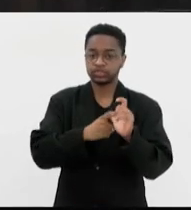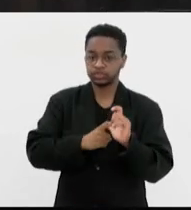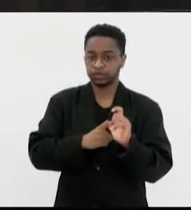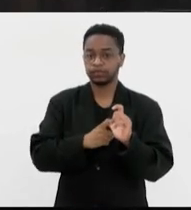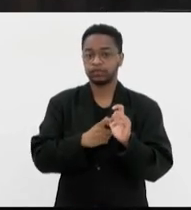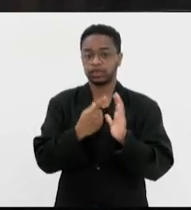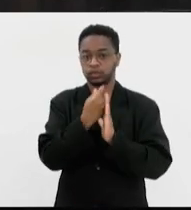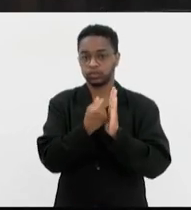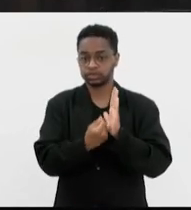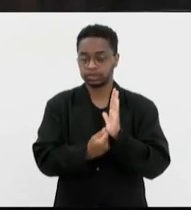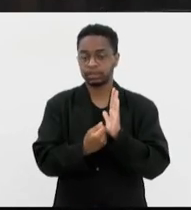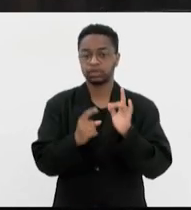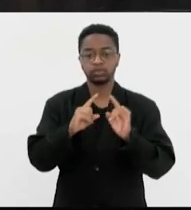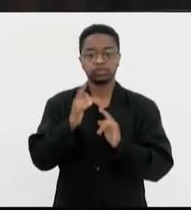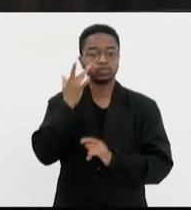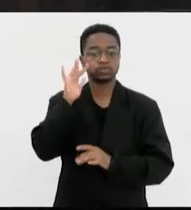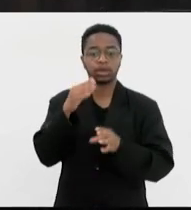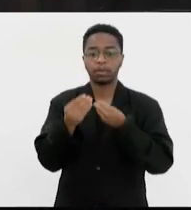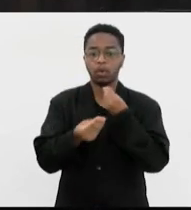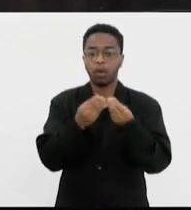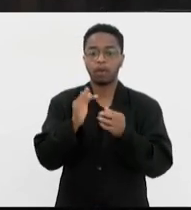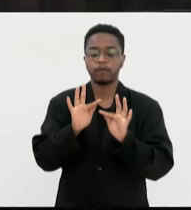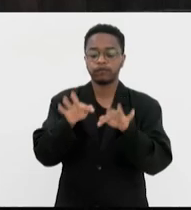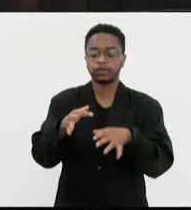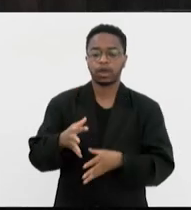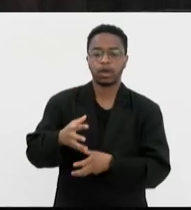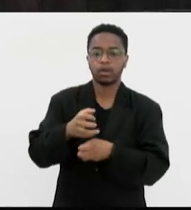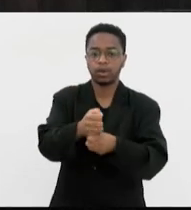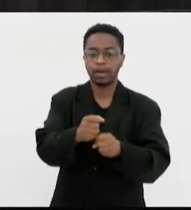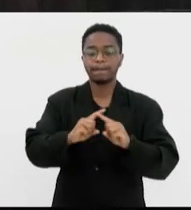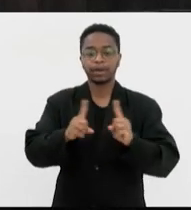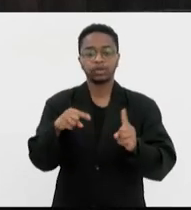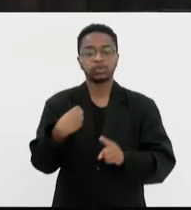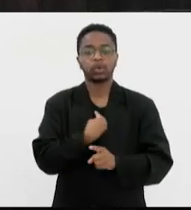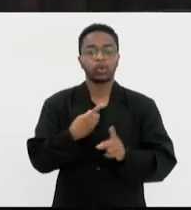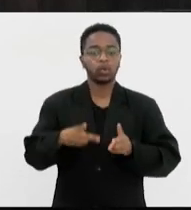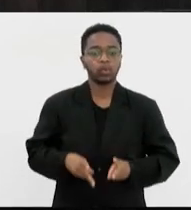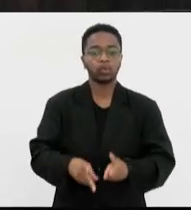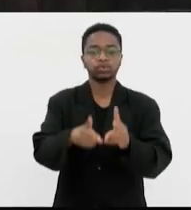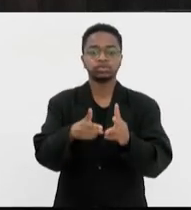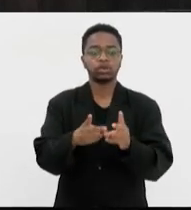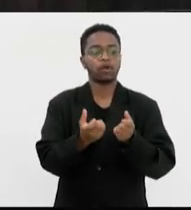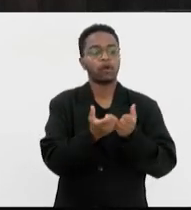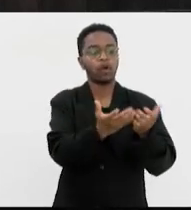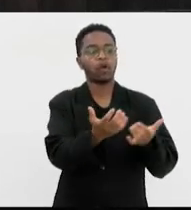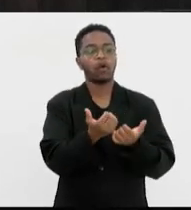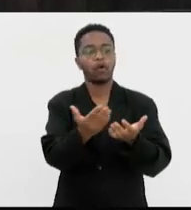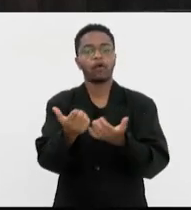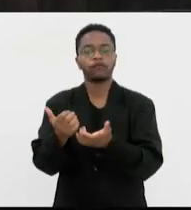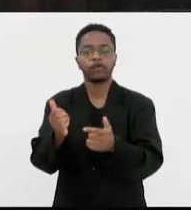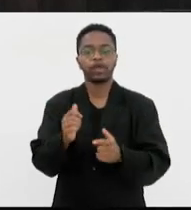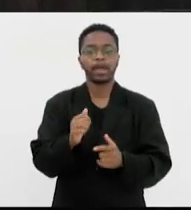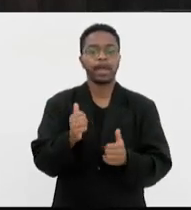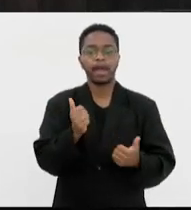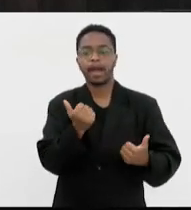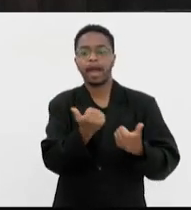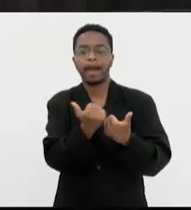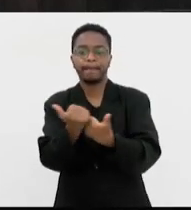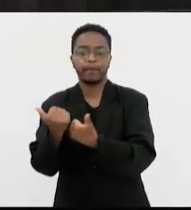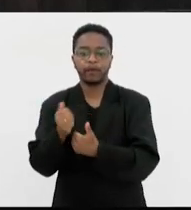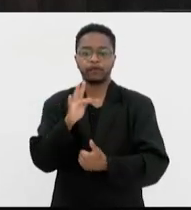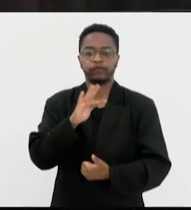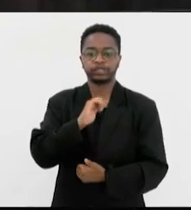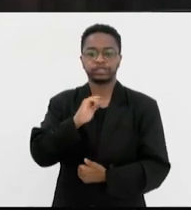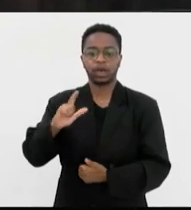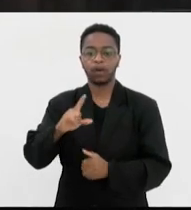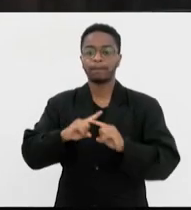sabe como fechará as contas, seguimos renovando os benefícios fiscais aqui, alguns deles sem o